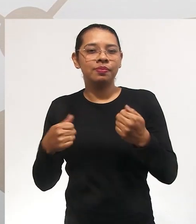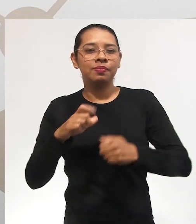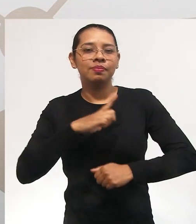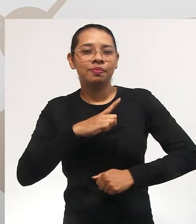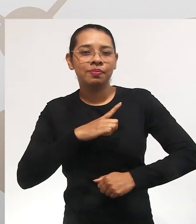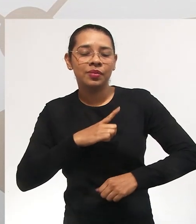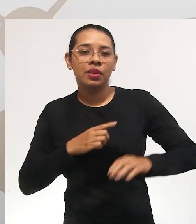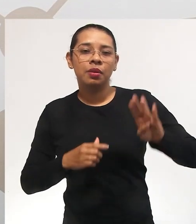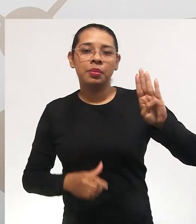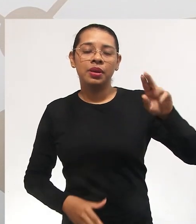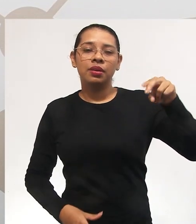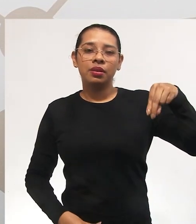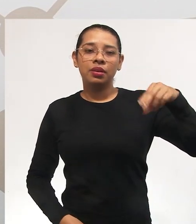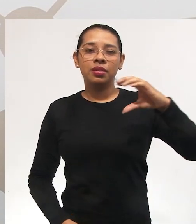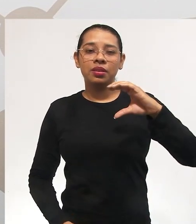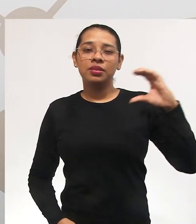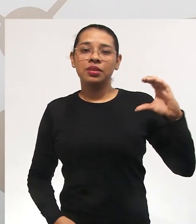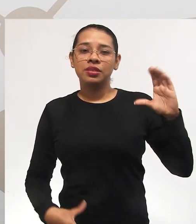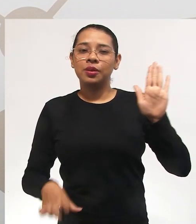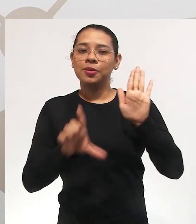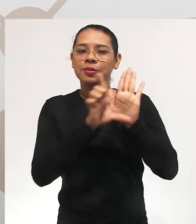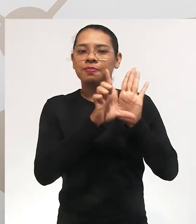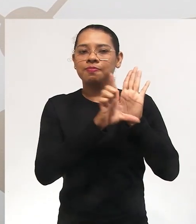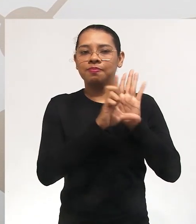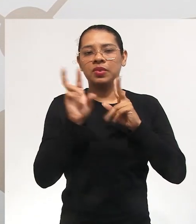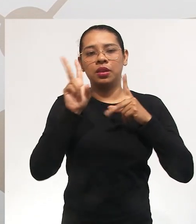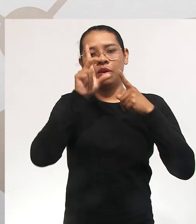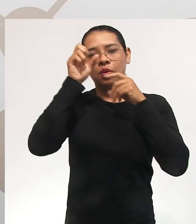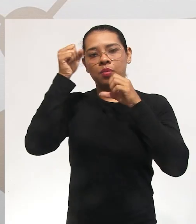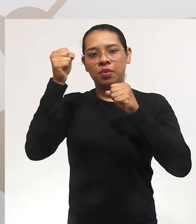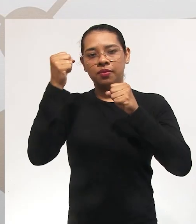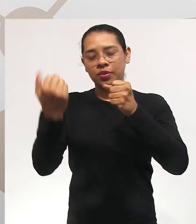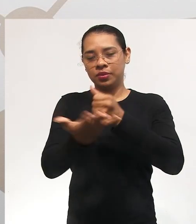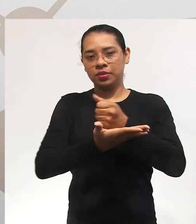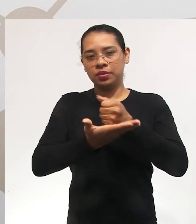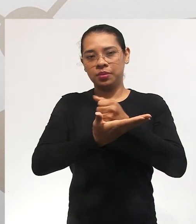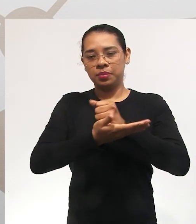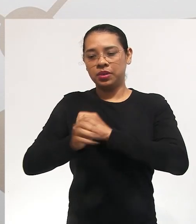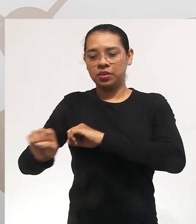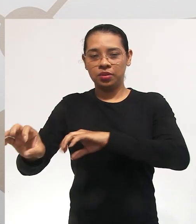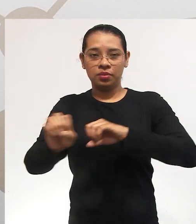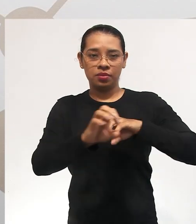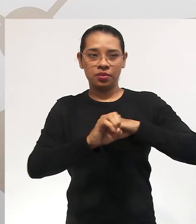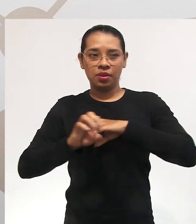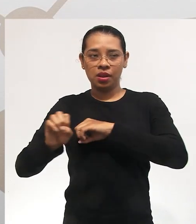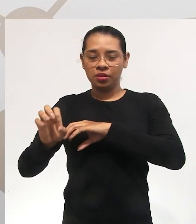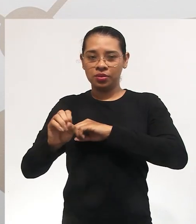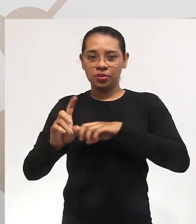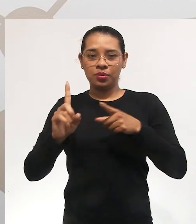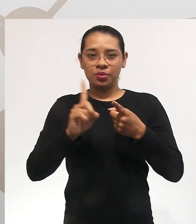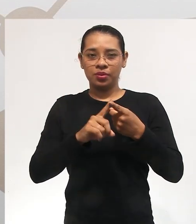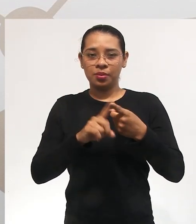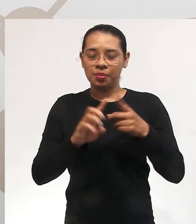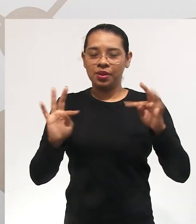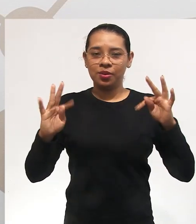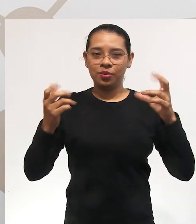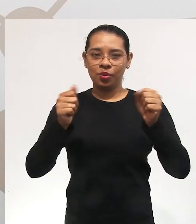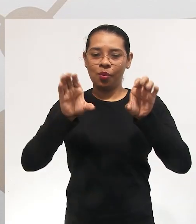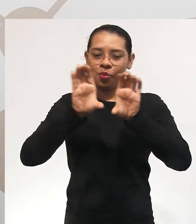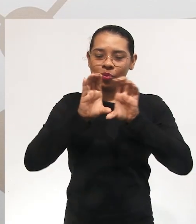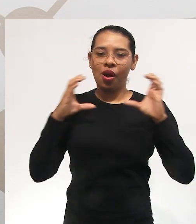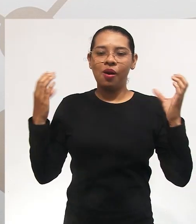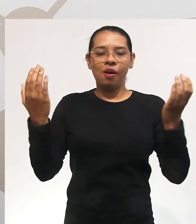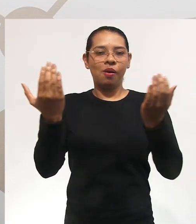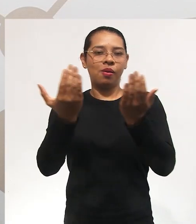tem um caráter de obrigatoriedade pela força da própria lei, da Lei de Diretrizes e Bases, e também da resolução do Conselho